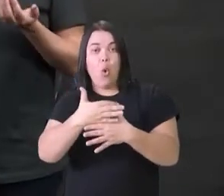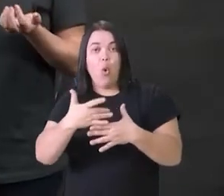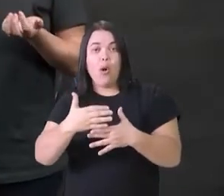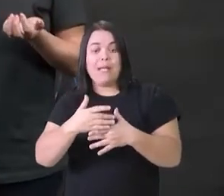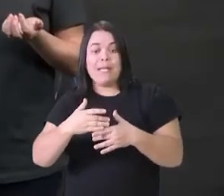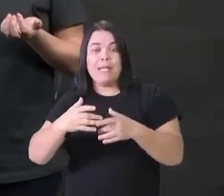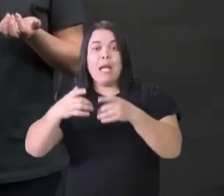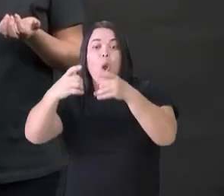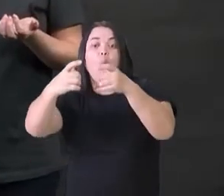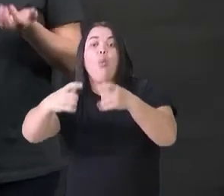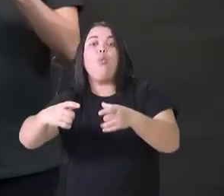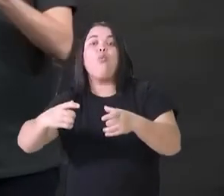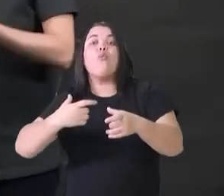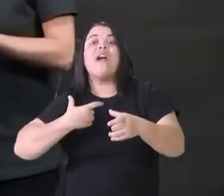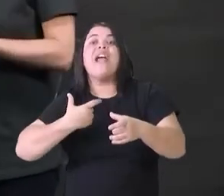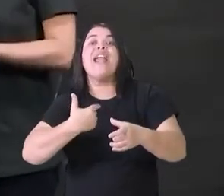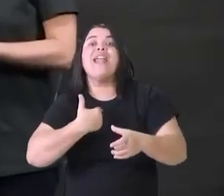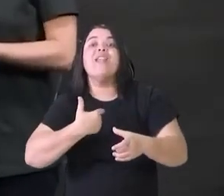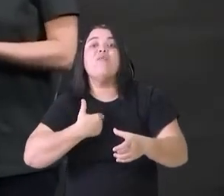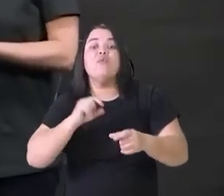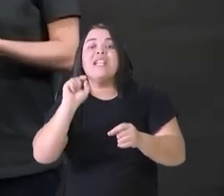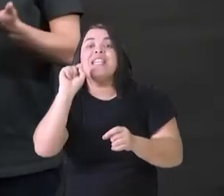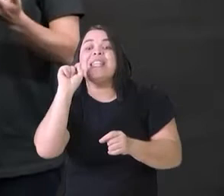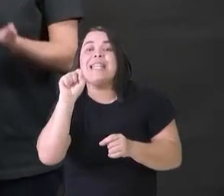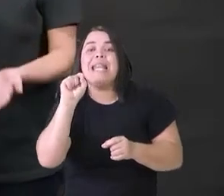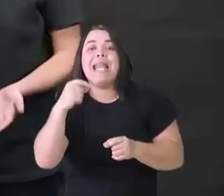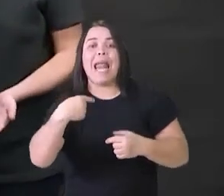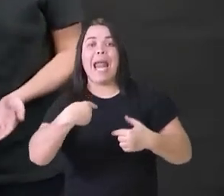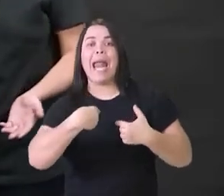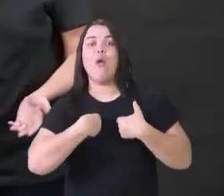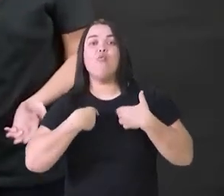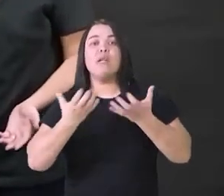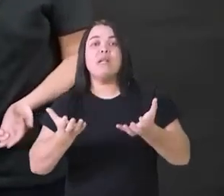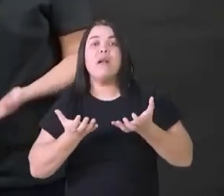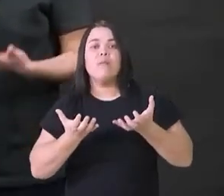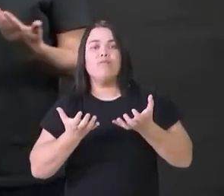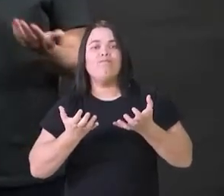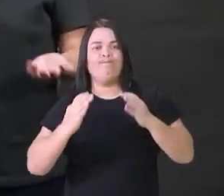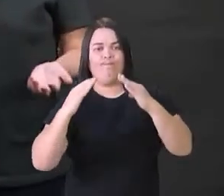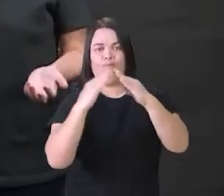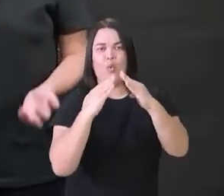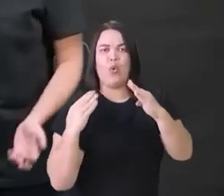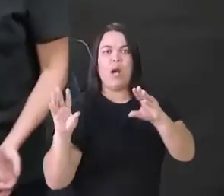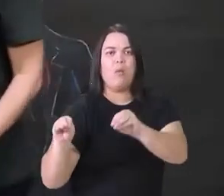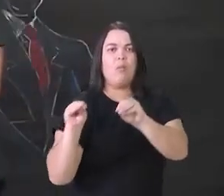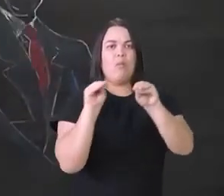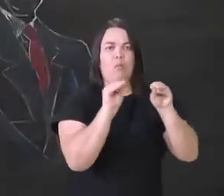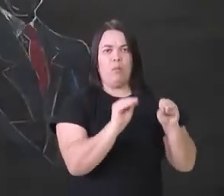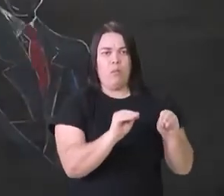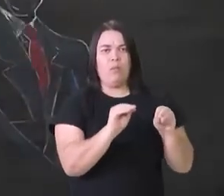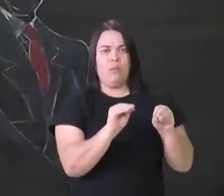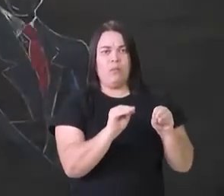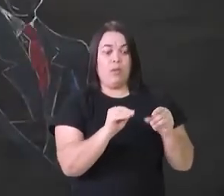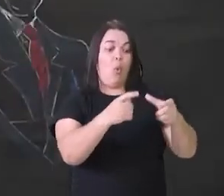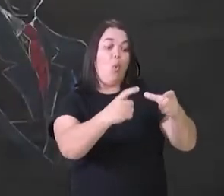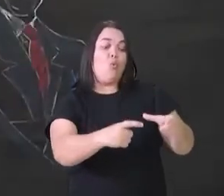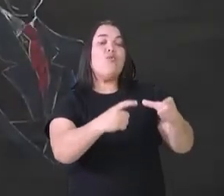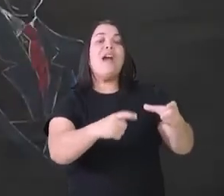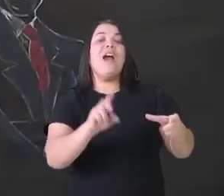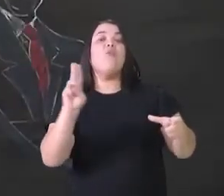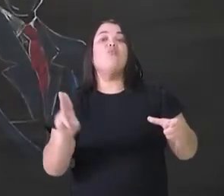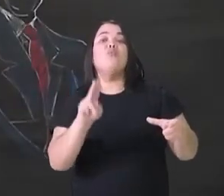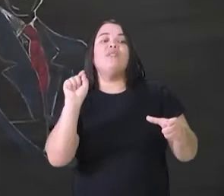New York é a cidade. Em que eu quero morar? Onde eu quero morar? Estou falando de um lugar. Eu venho com